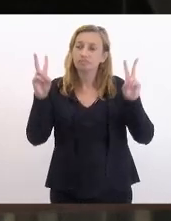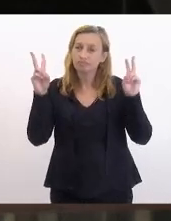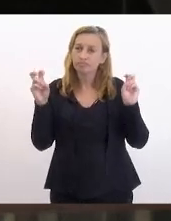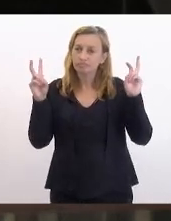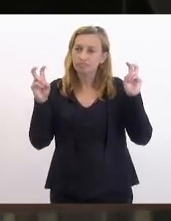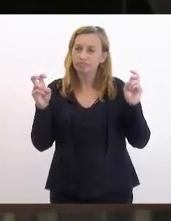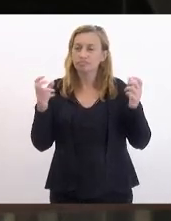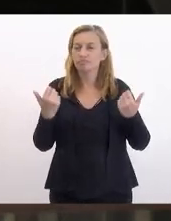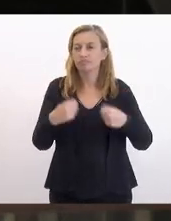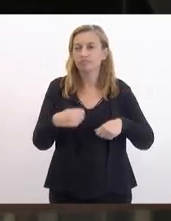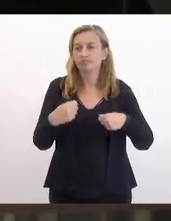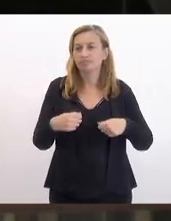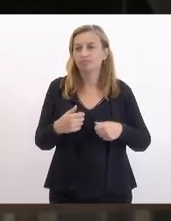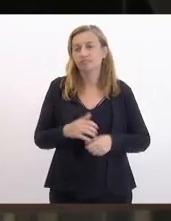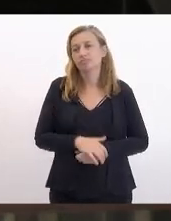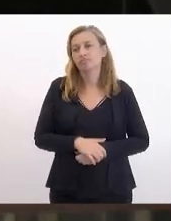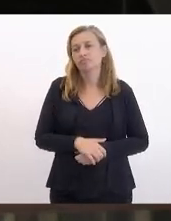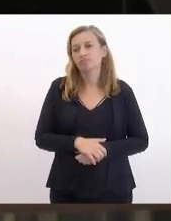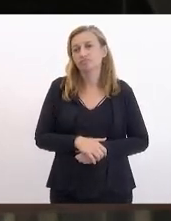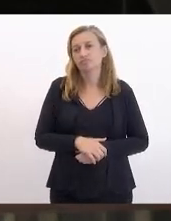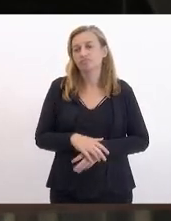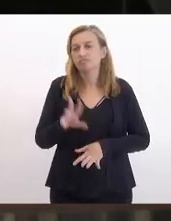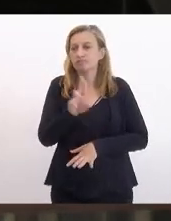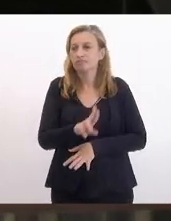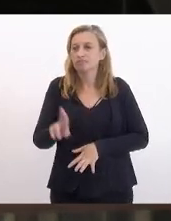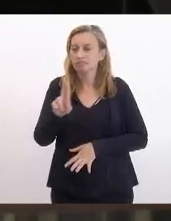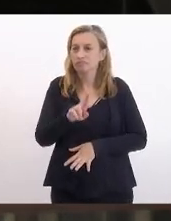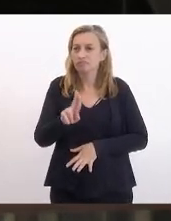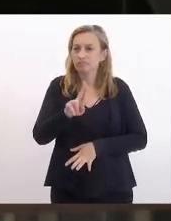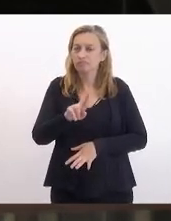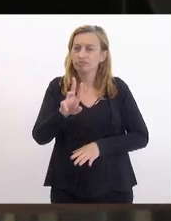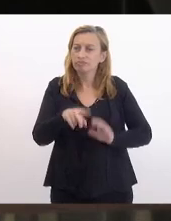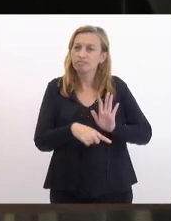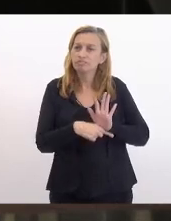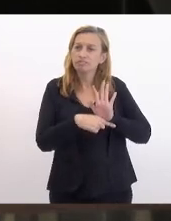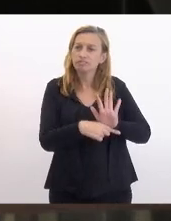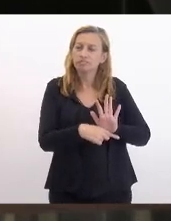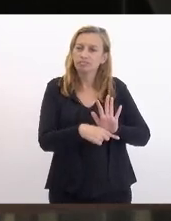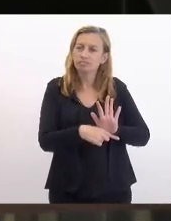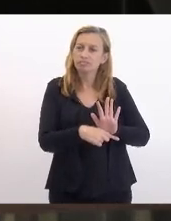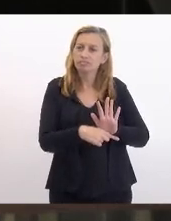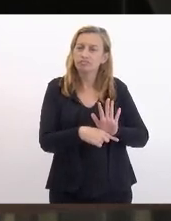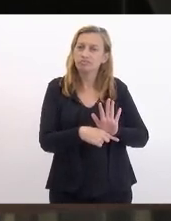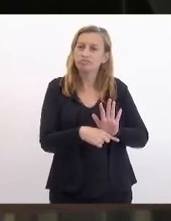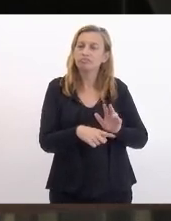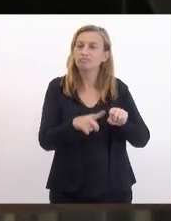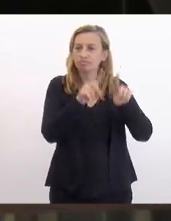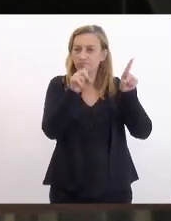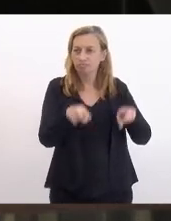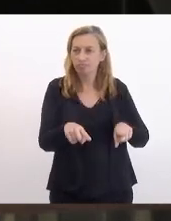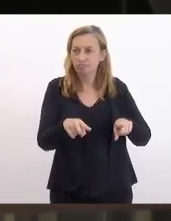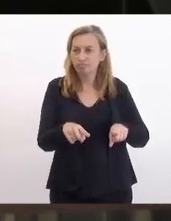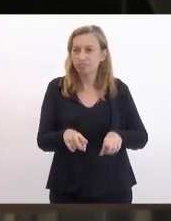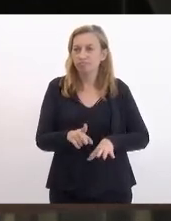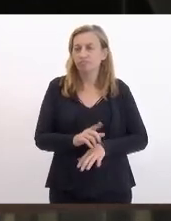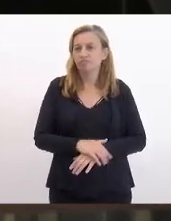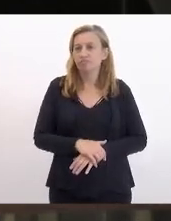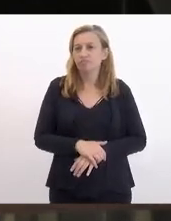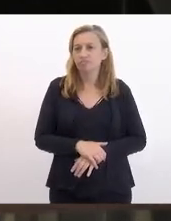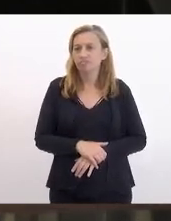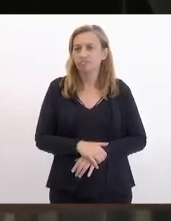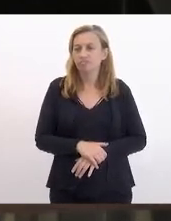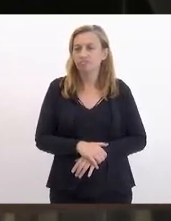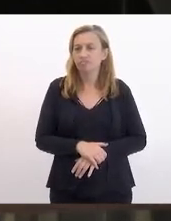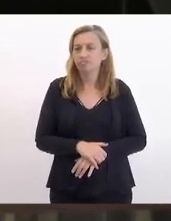fatos devem pesar e serem usados como benefício a estes mesmos servidores não caderno